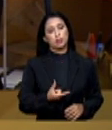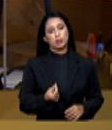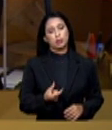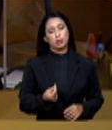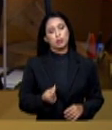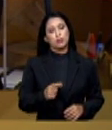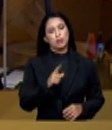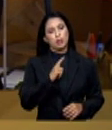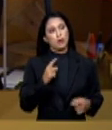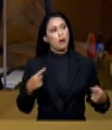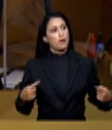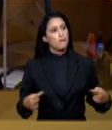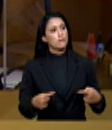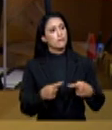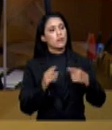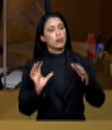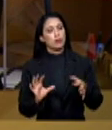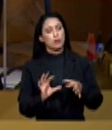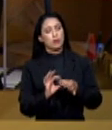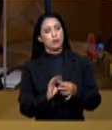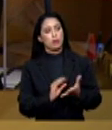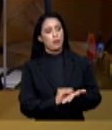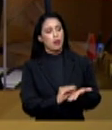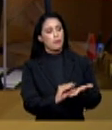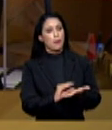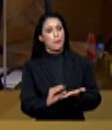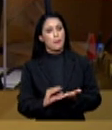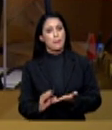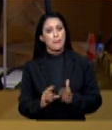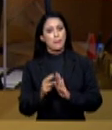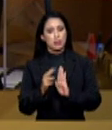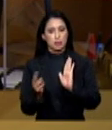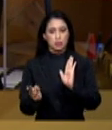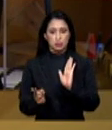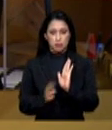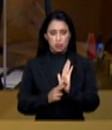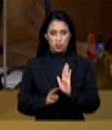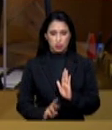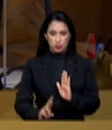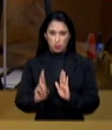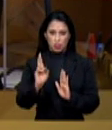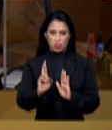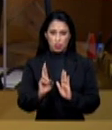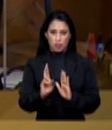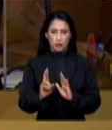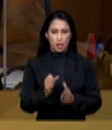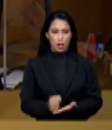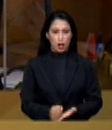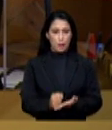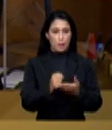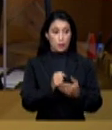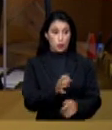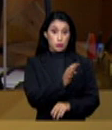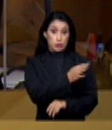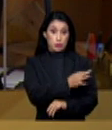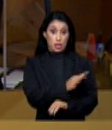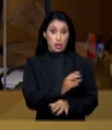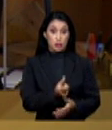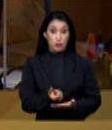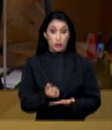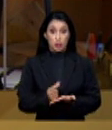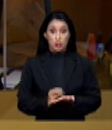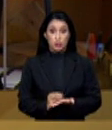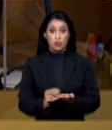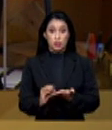reforçou a vinculação dos repasses federais a observância das normas de referência ao oferecer apoio técnico e